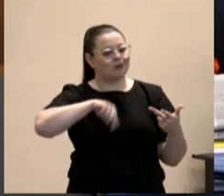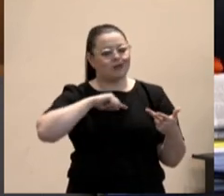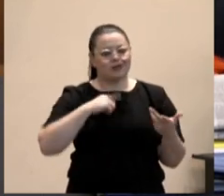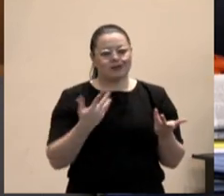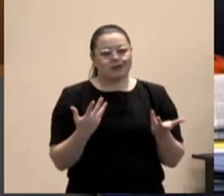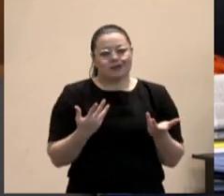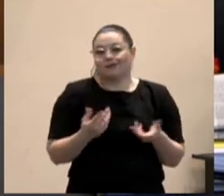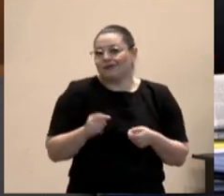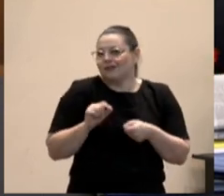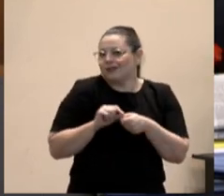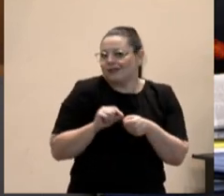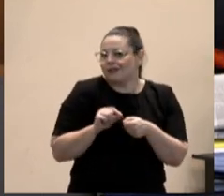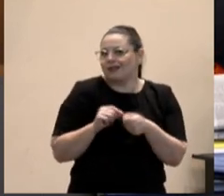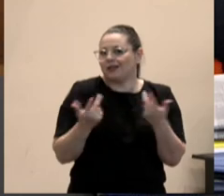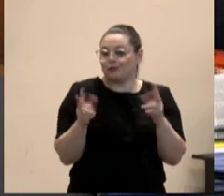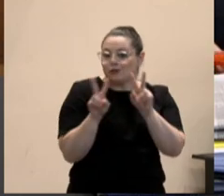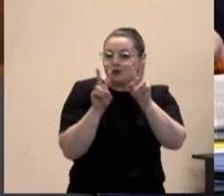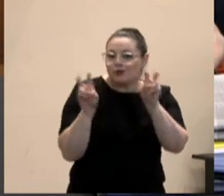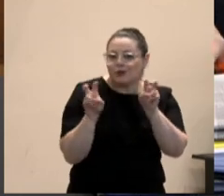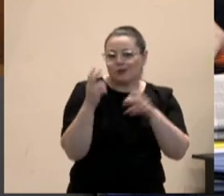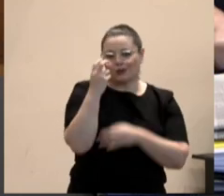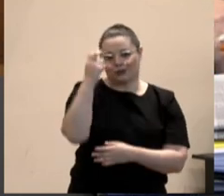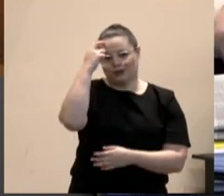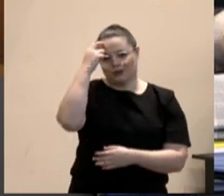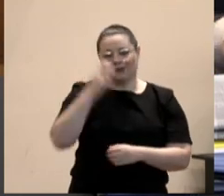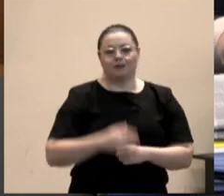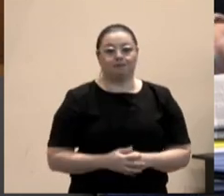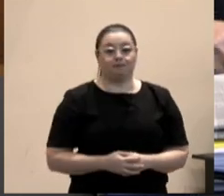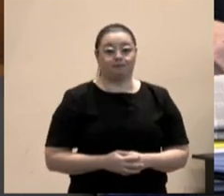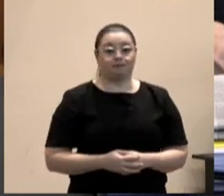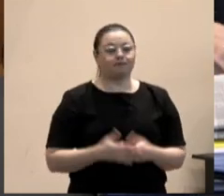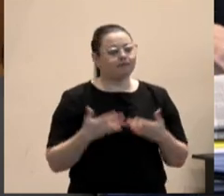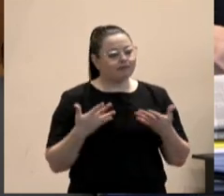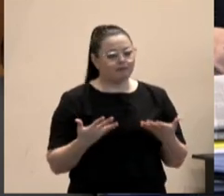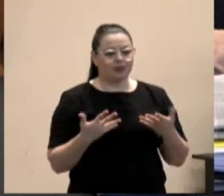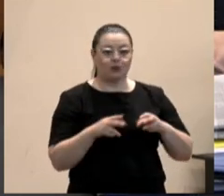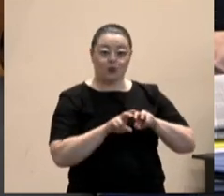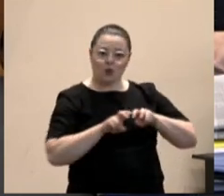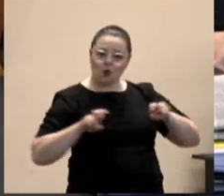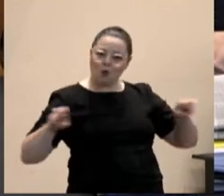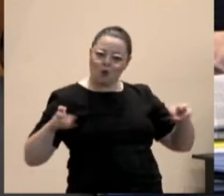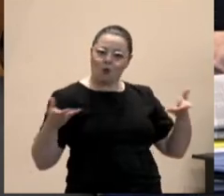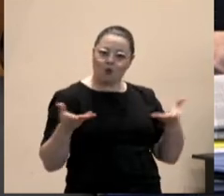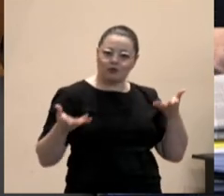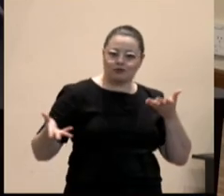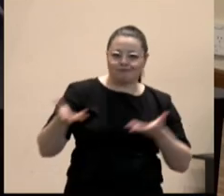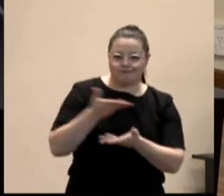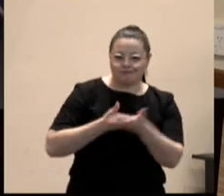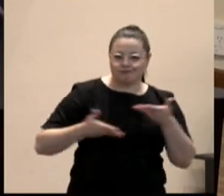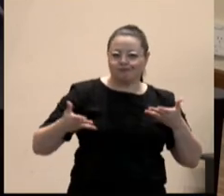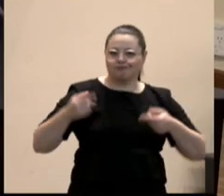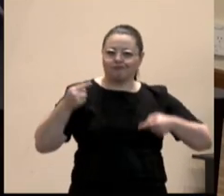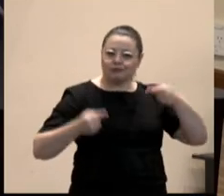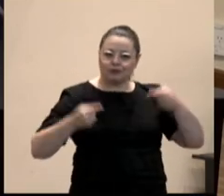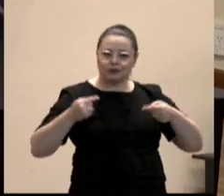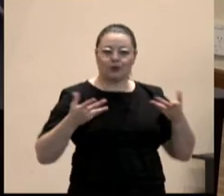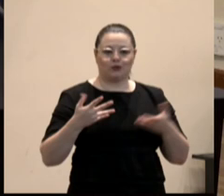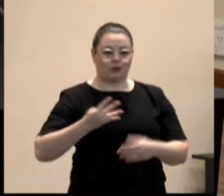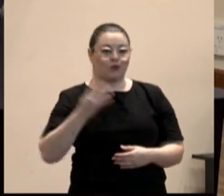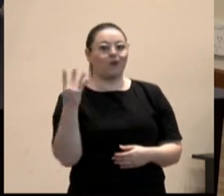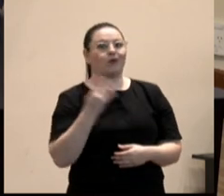né, no que diz respeito à cultura. Bom, a mesa de hoje, né, que é a quarta